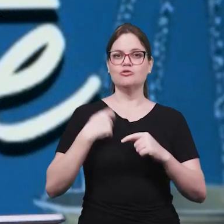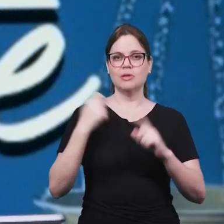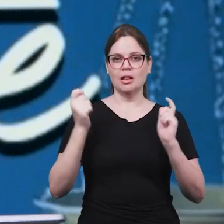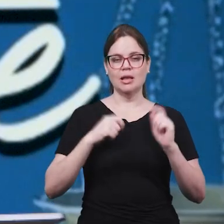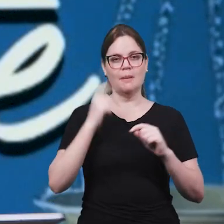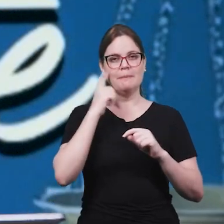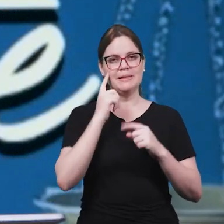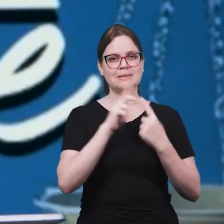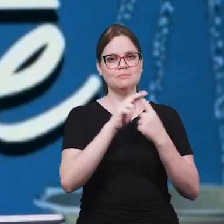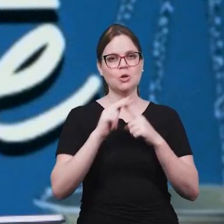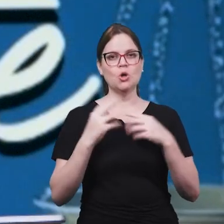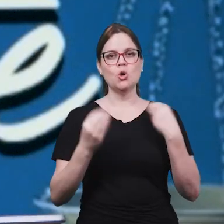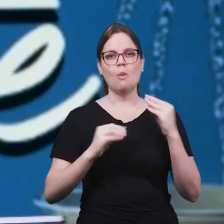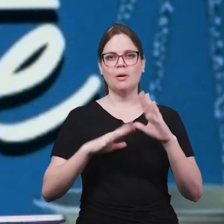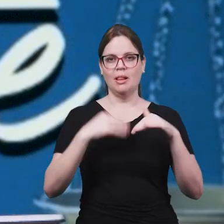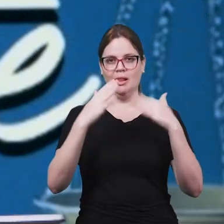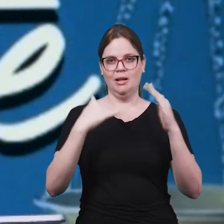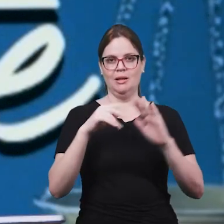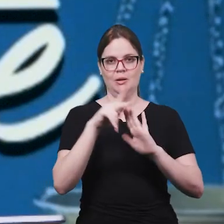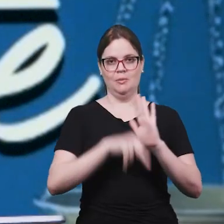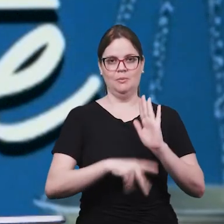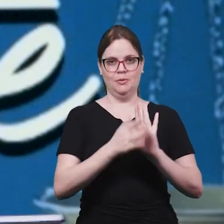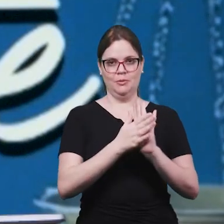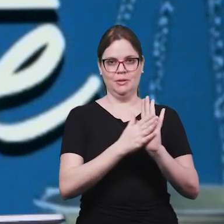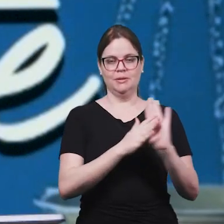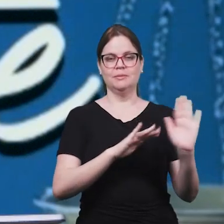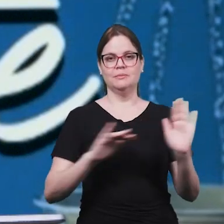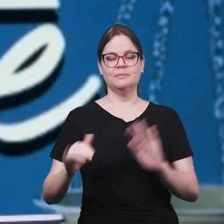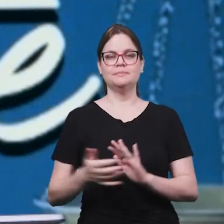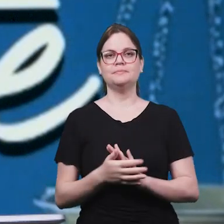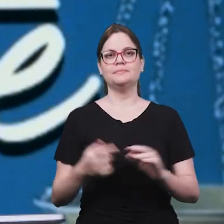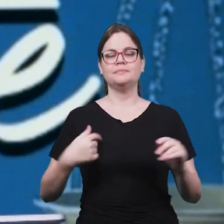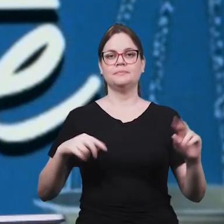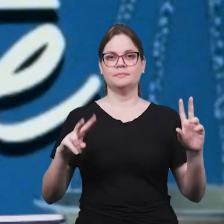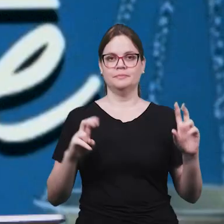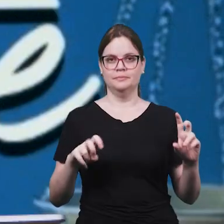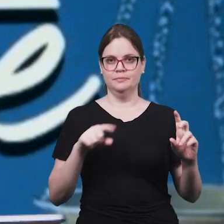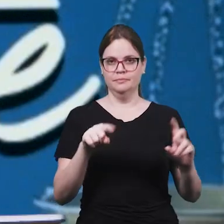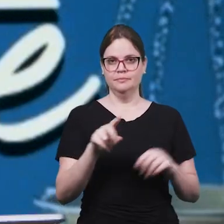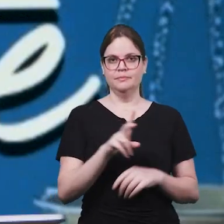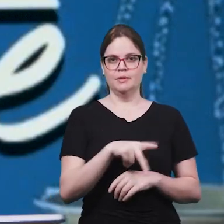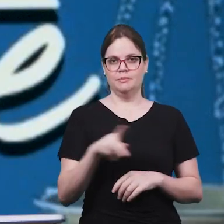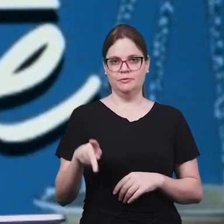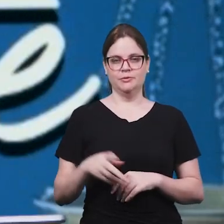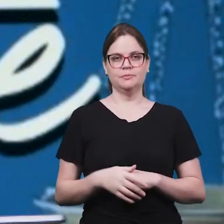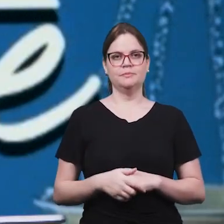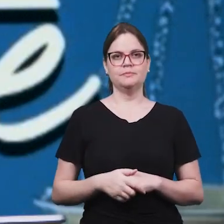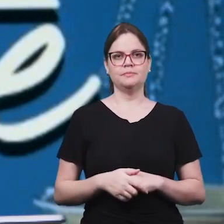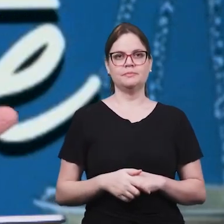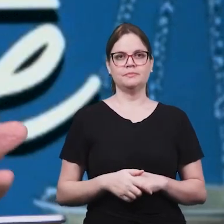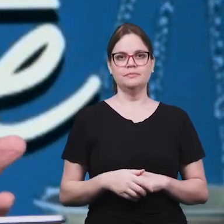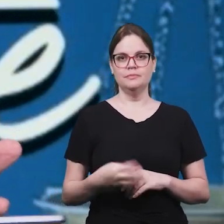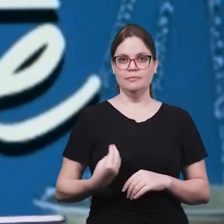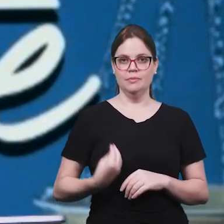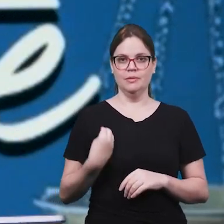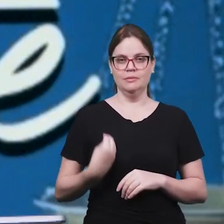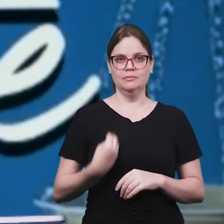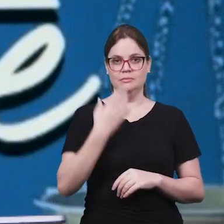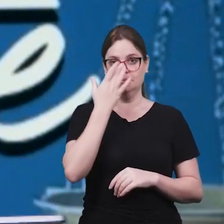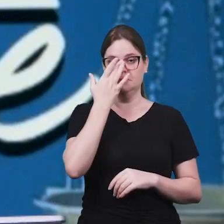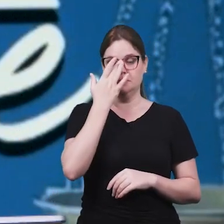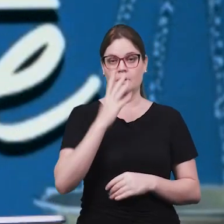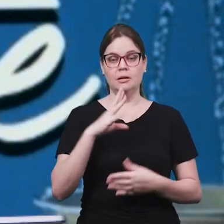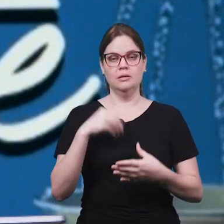por exemplo, comentários relacionados ao assunto recente, que é a participação de professoras